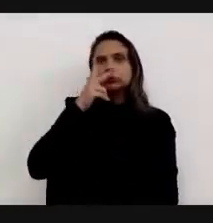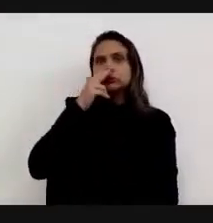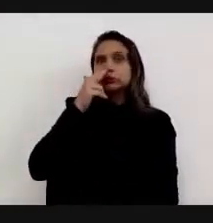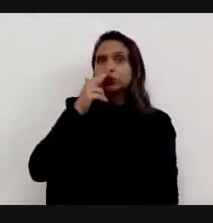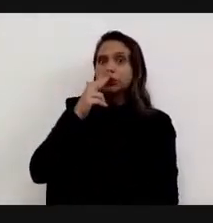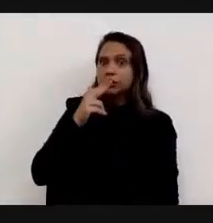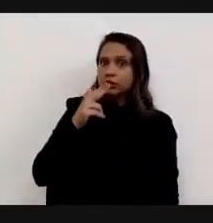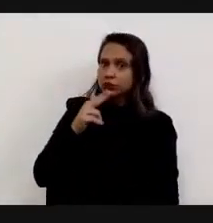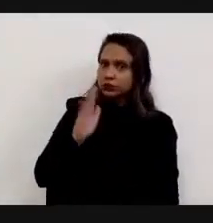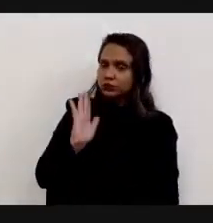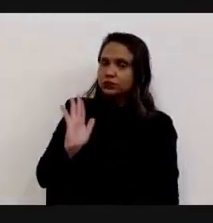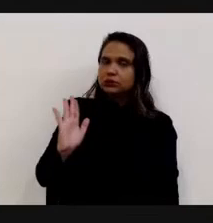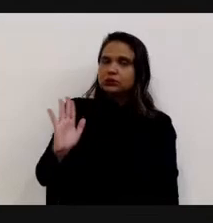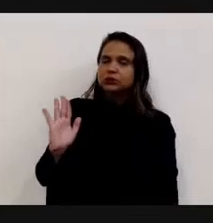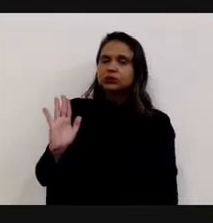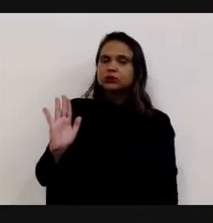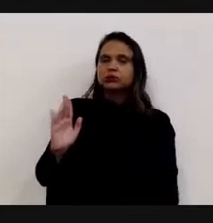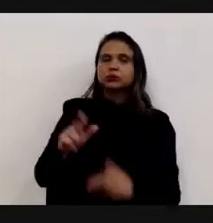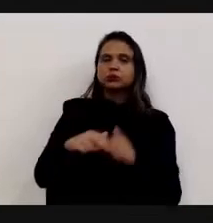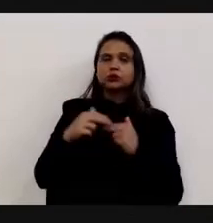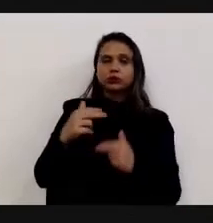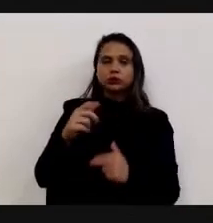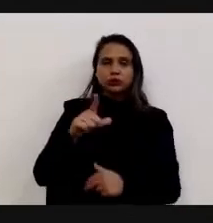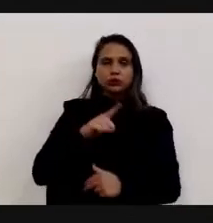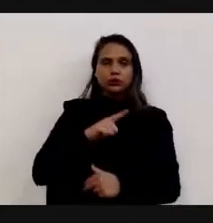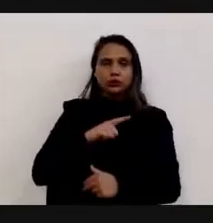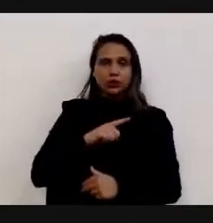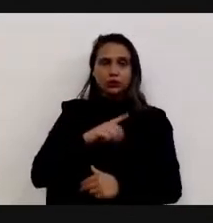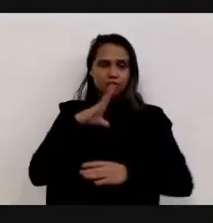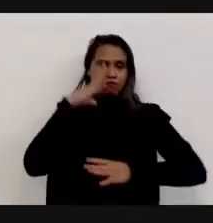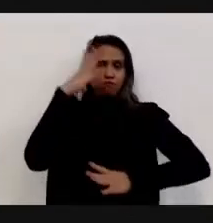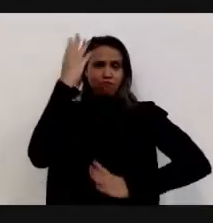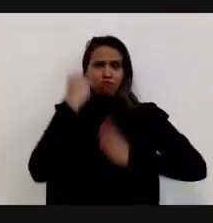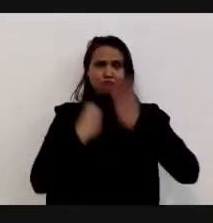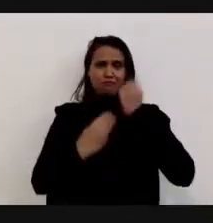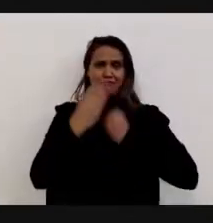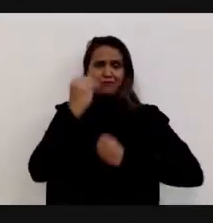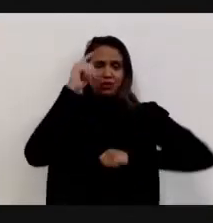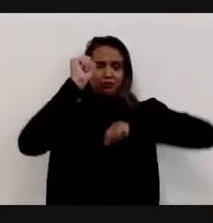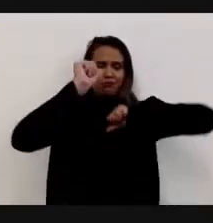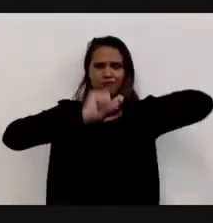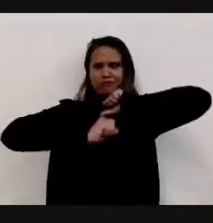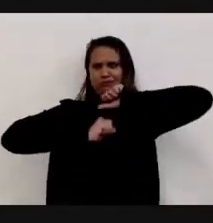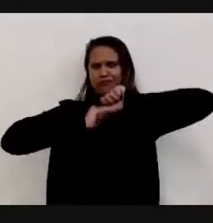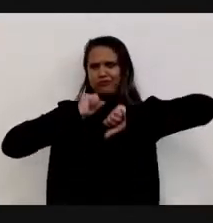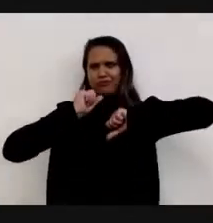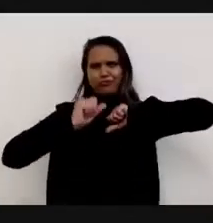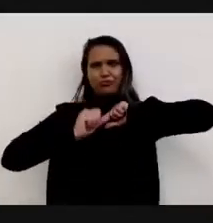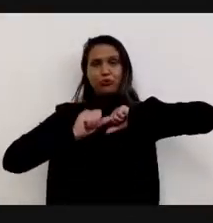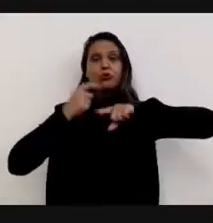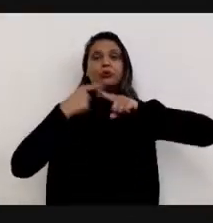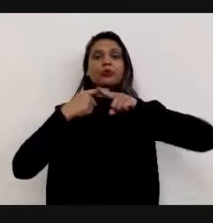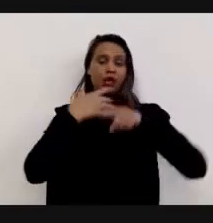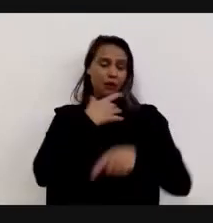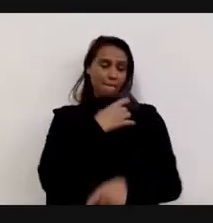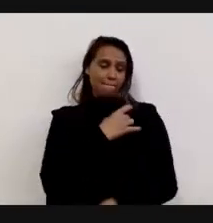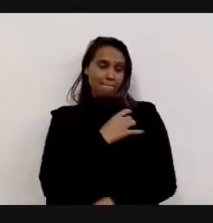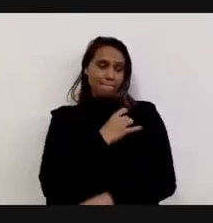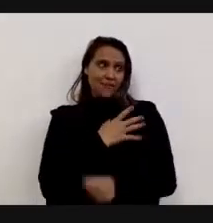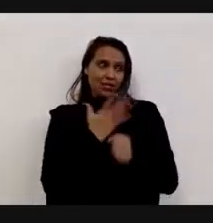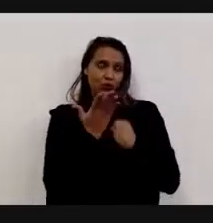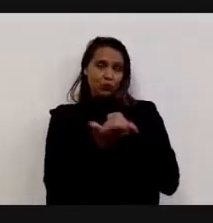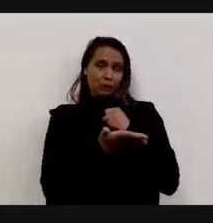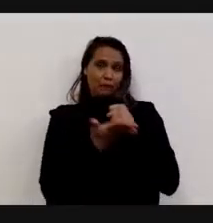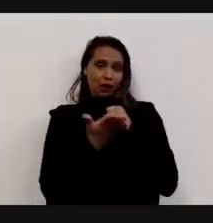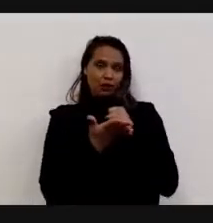a neuroquímica do medo. E o impacto fisiológico é brutal. A diferença é que o medo é uma emoção básica que